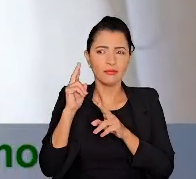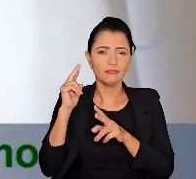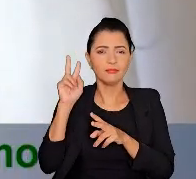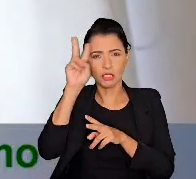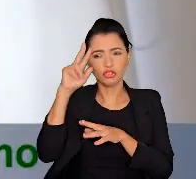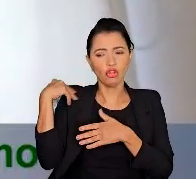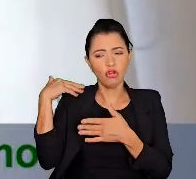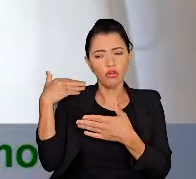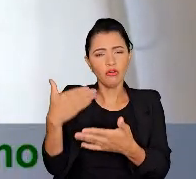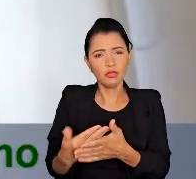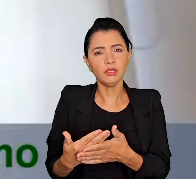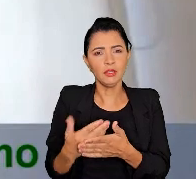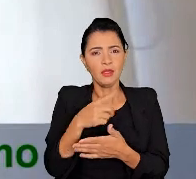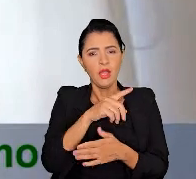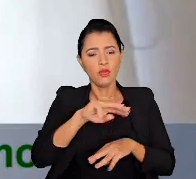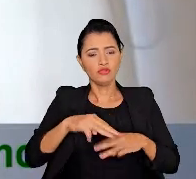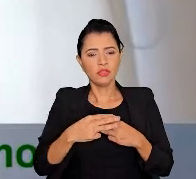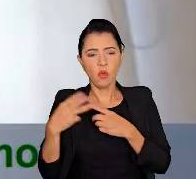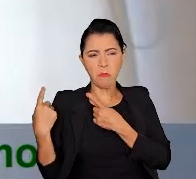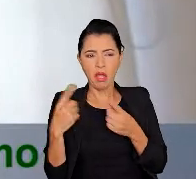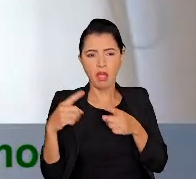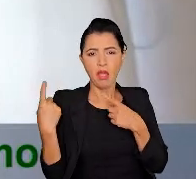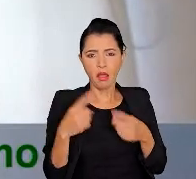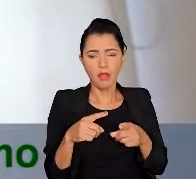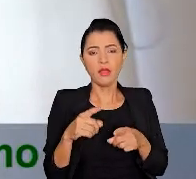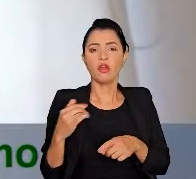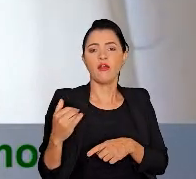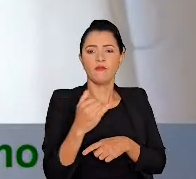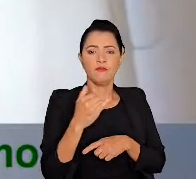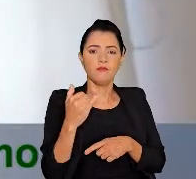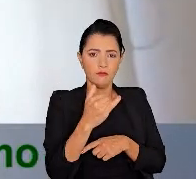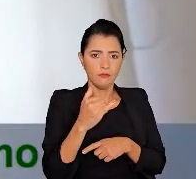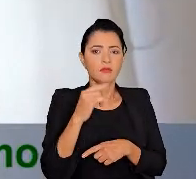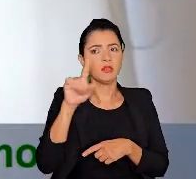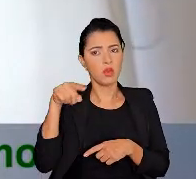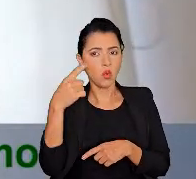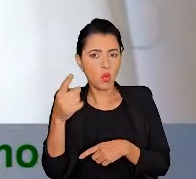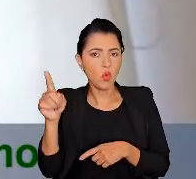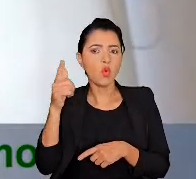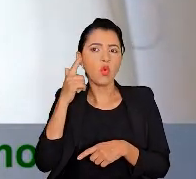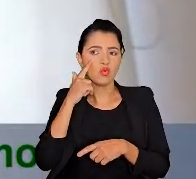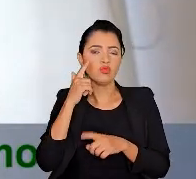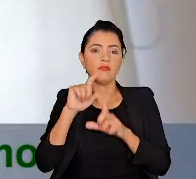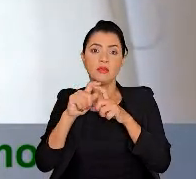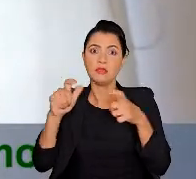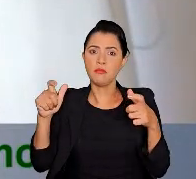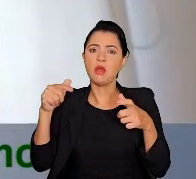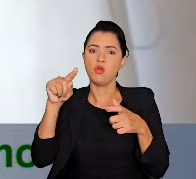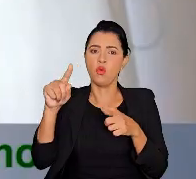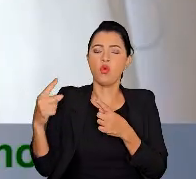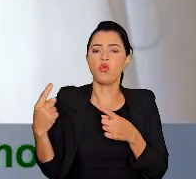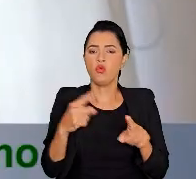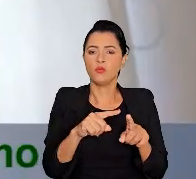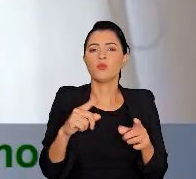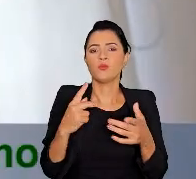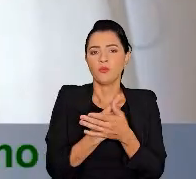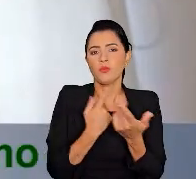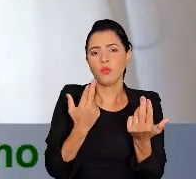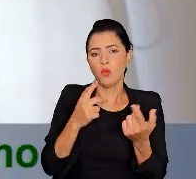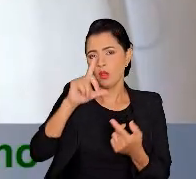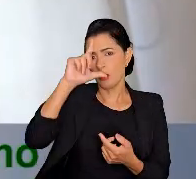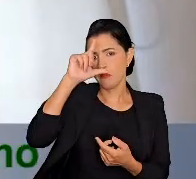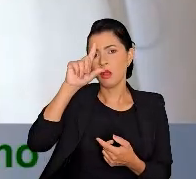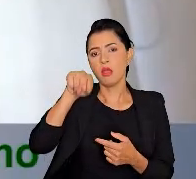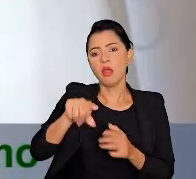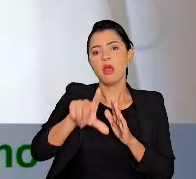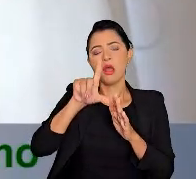ataques contra judeus são geralmente prenúncios de ataques sistêmicos de maior alcance. Foi assim na Alemanha, antes do